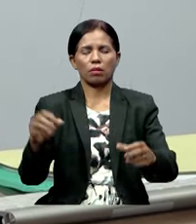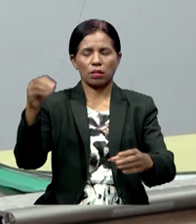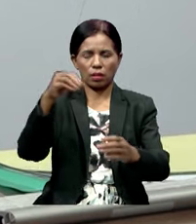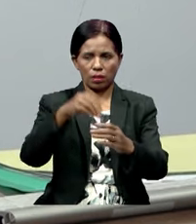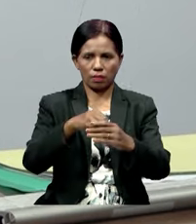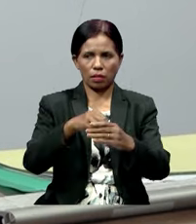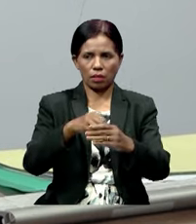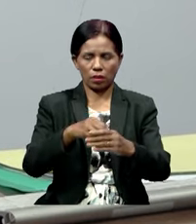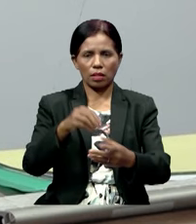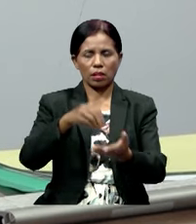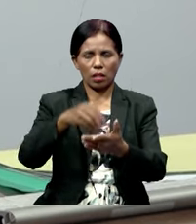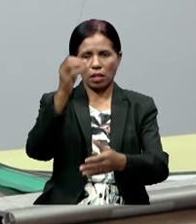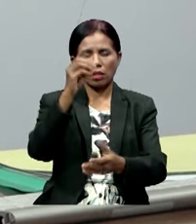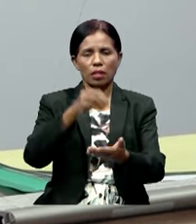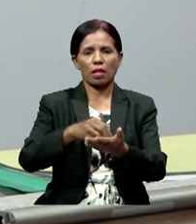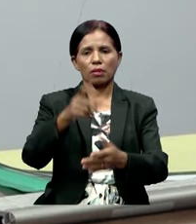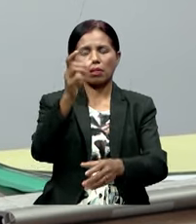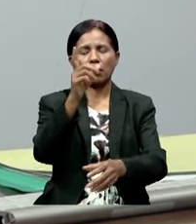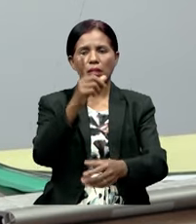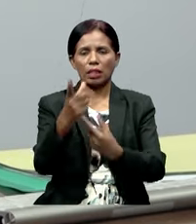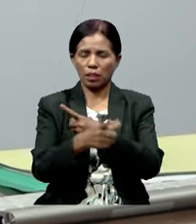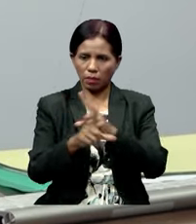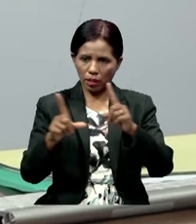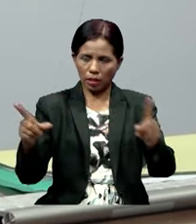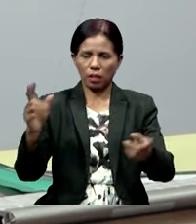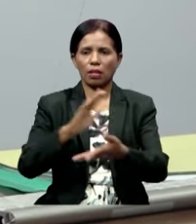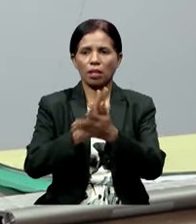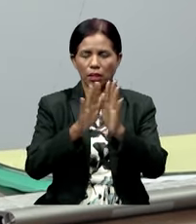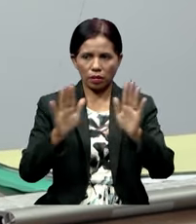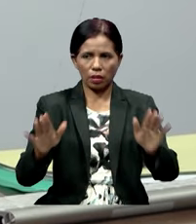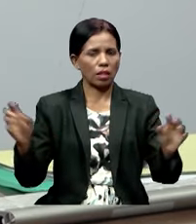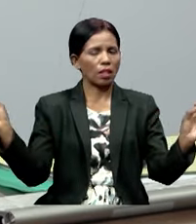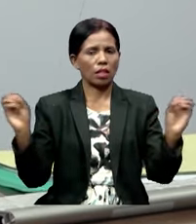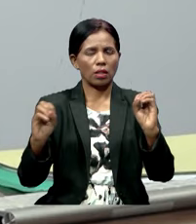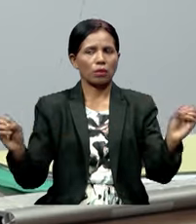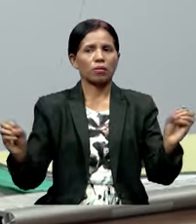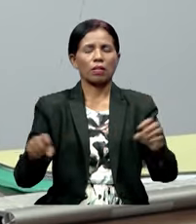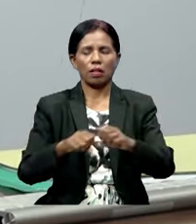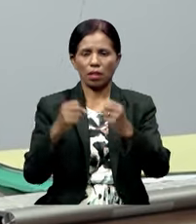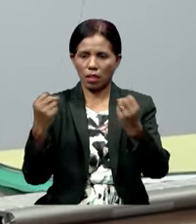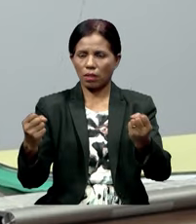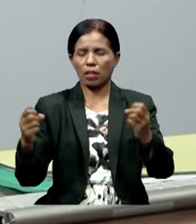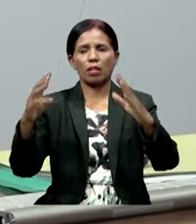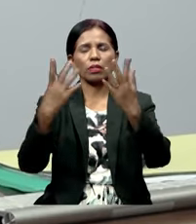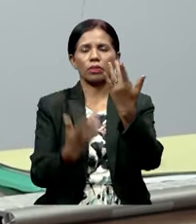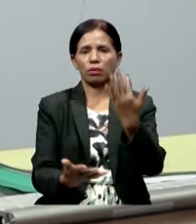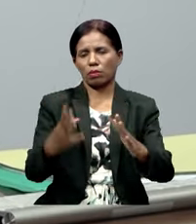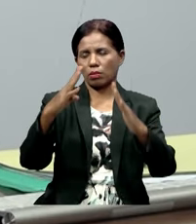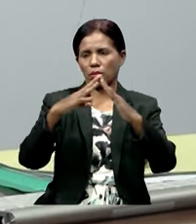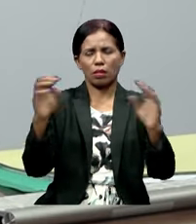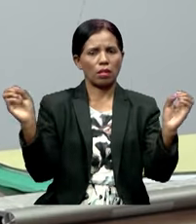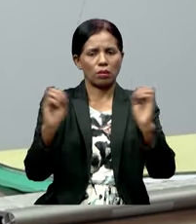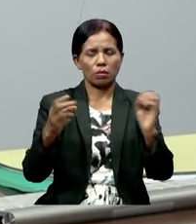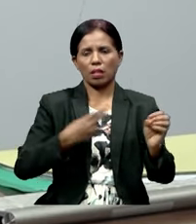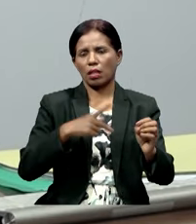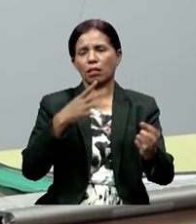mas garante liberdade, garante paz, garante hakmate, la osba estraga uma, la osba suno uma, la osba halox